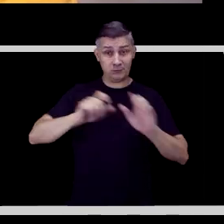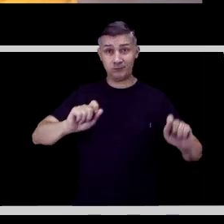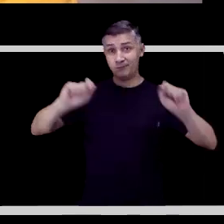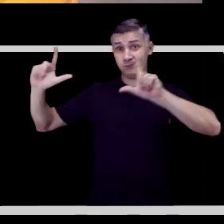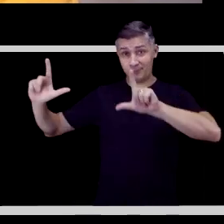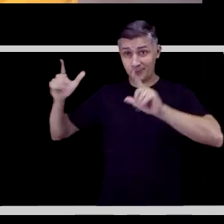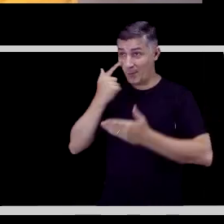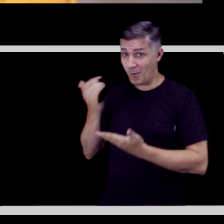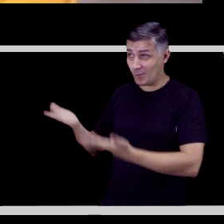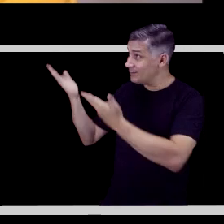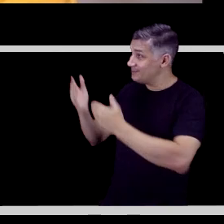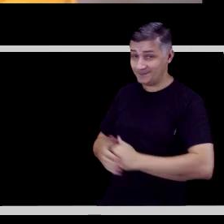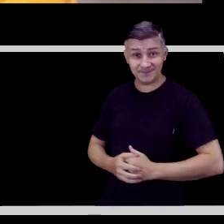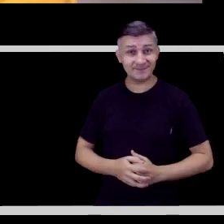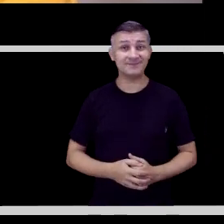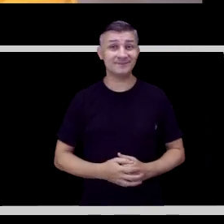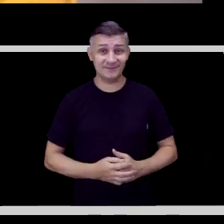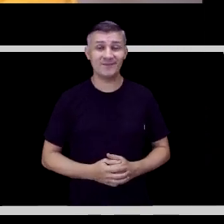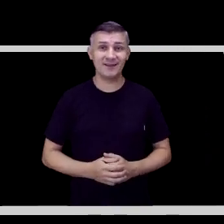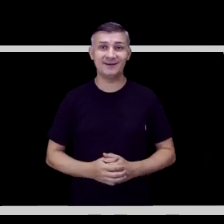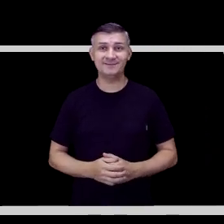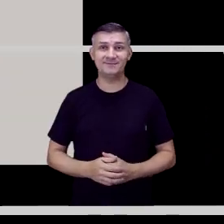minha tela com vocês.